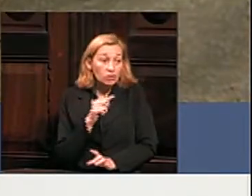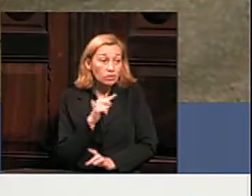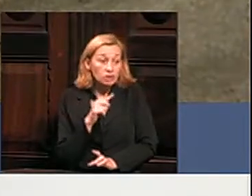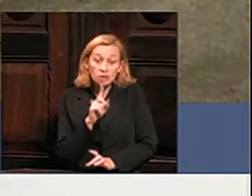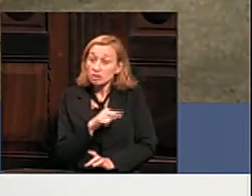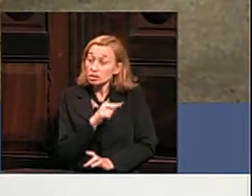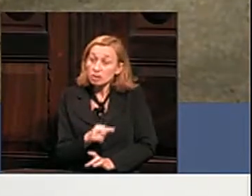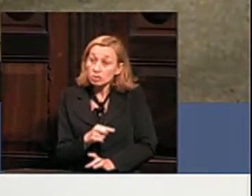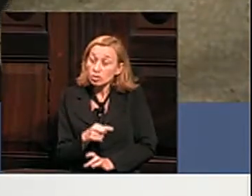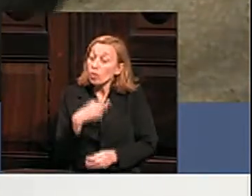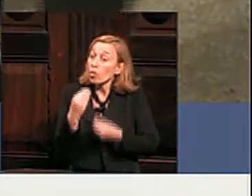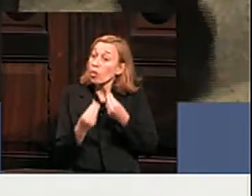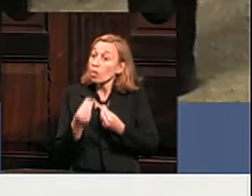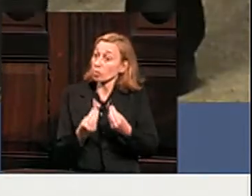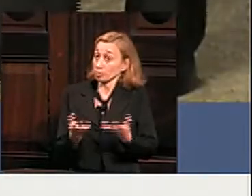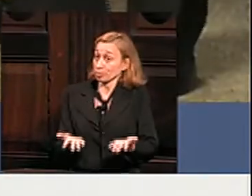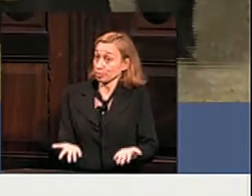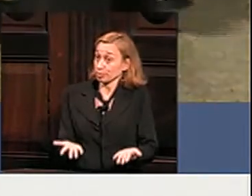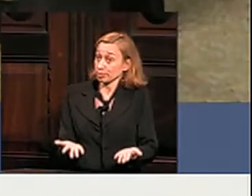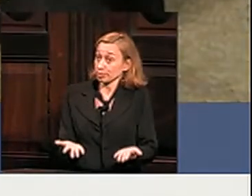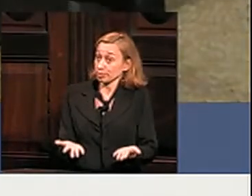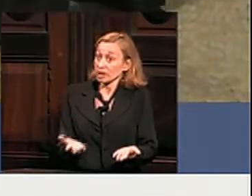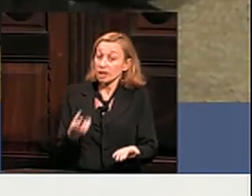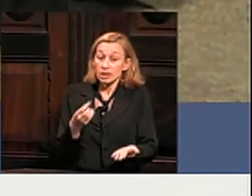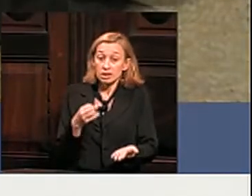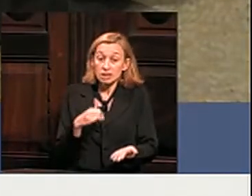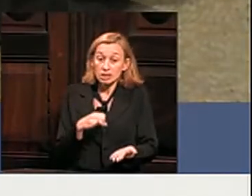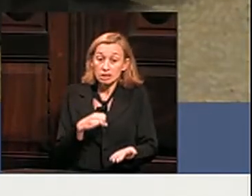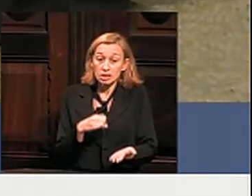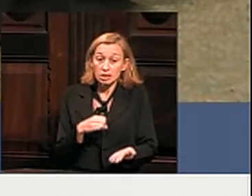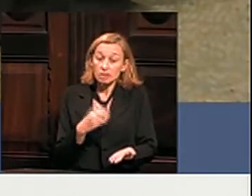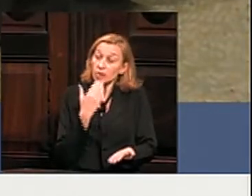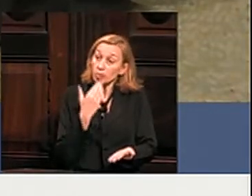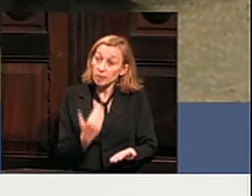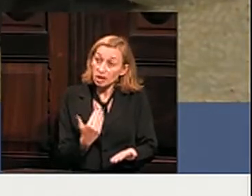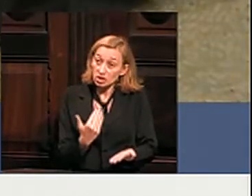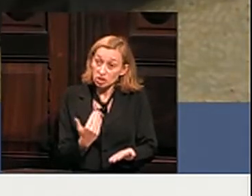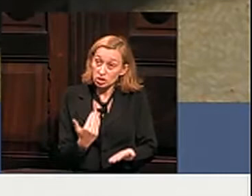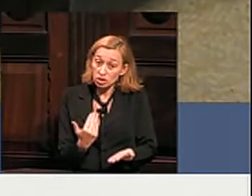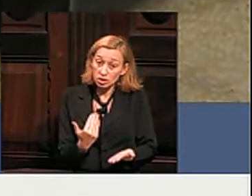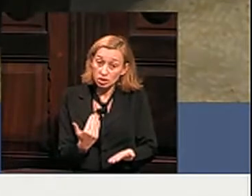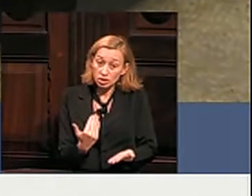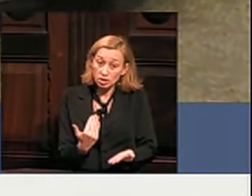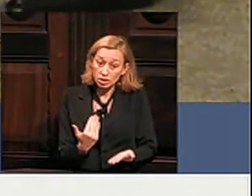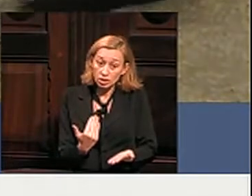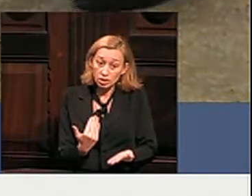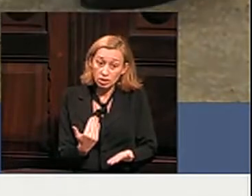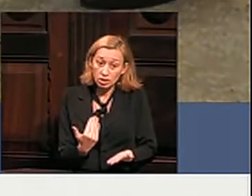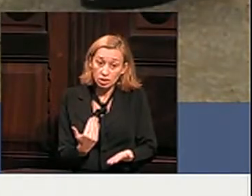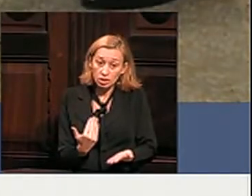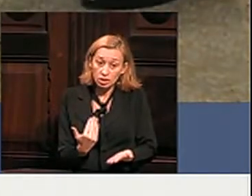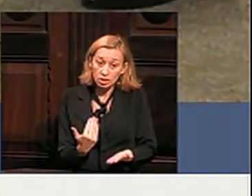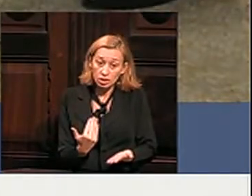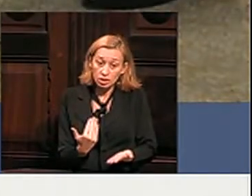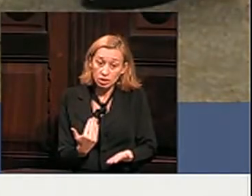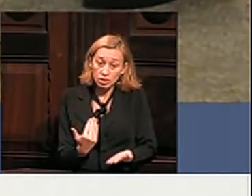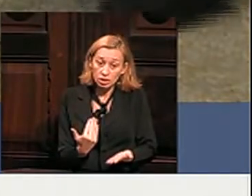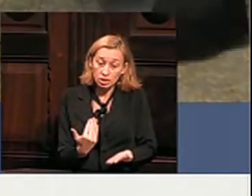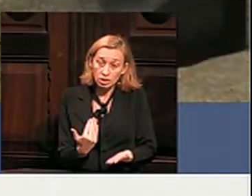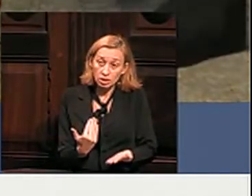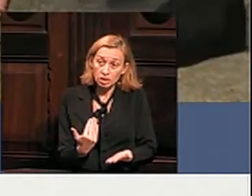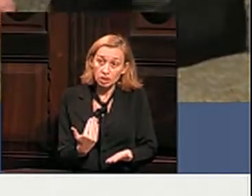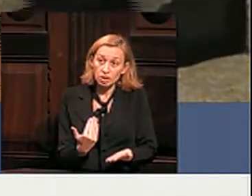foi o sentimento do plenário. Então, ao invés de pedir verificação de quórum, veja o sentimento do plenário sem precisar verificação de